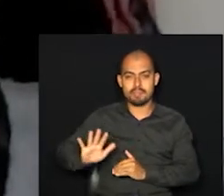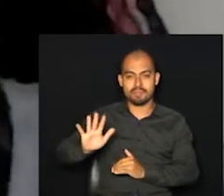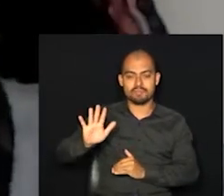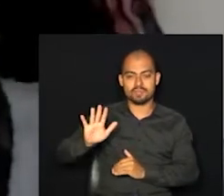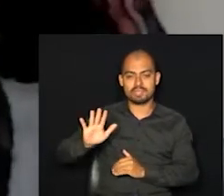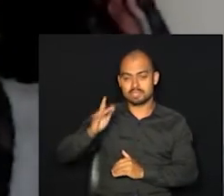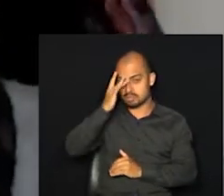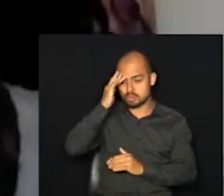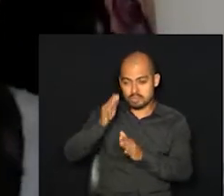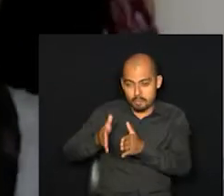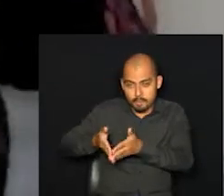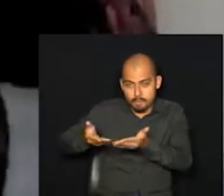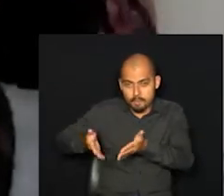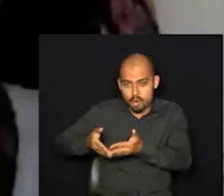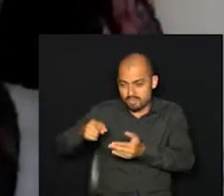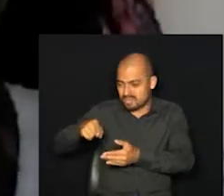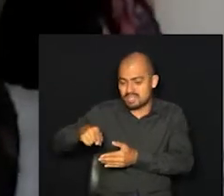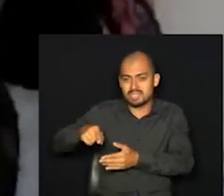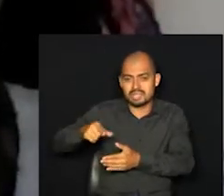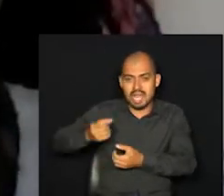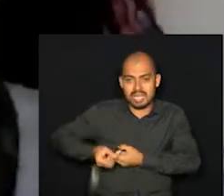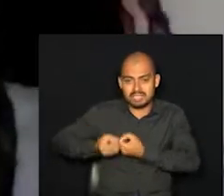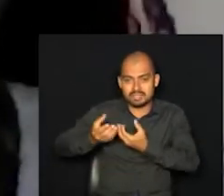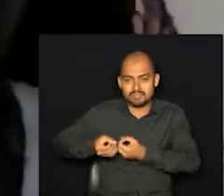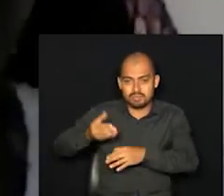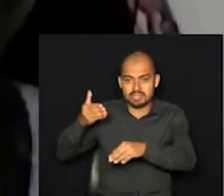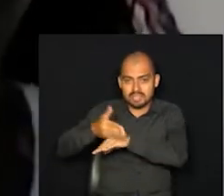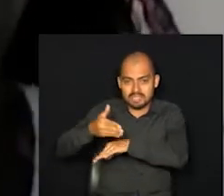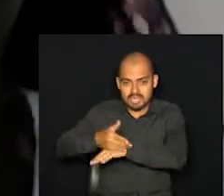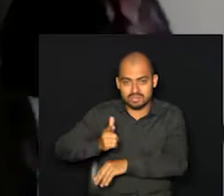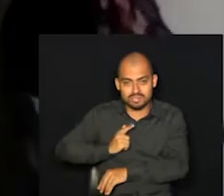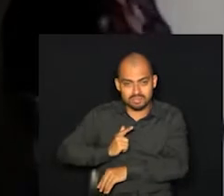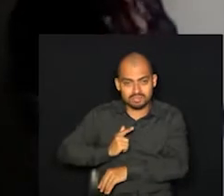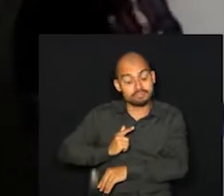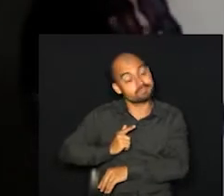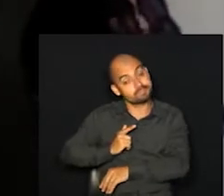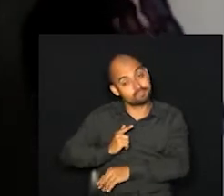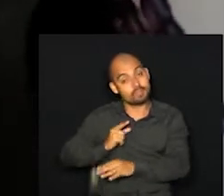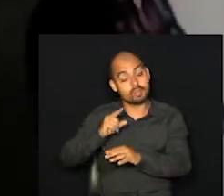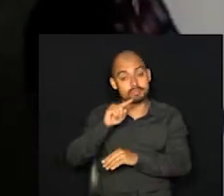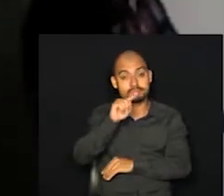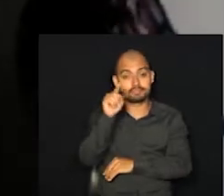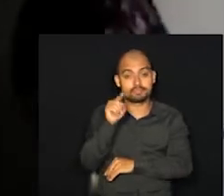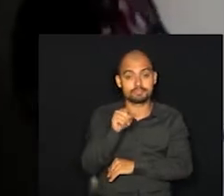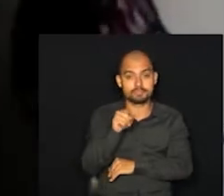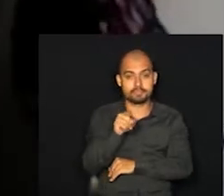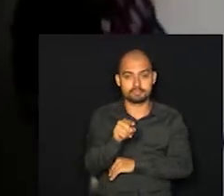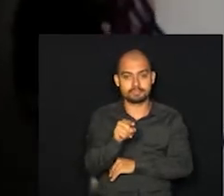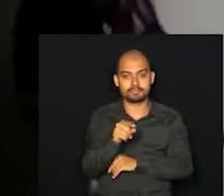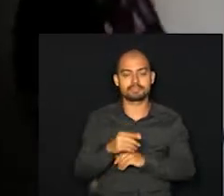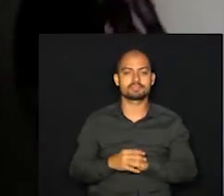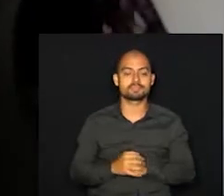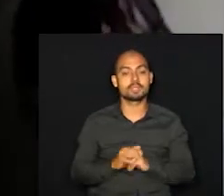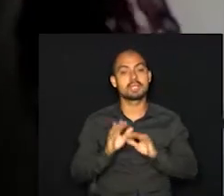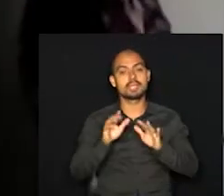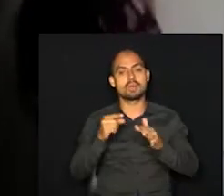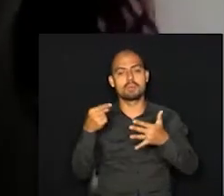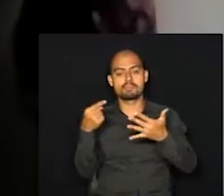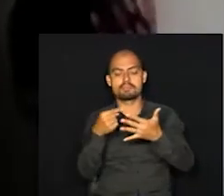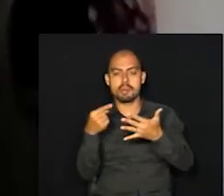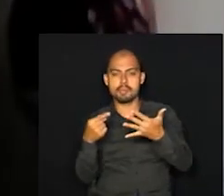pobre, mais carente, eles vão ter esse mesmo acesso? Essa que é a pergunta que a gente faz. Então, as questões têm que ser discutidas de lá para